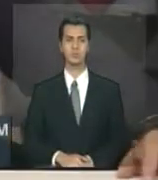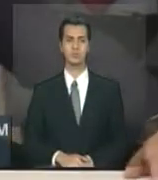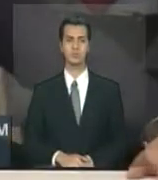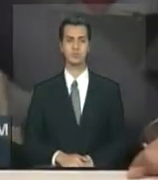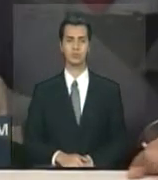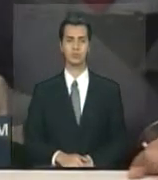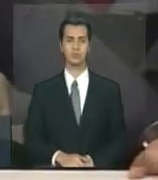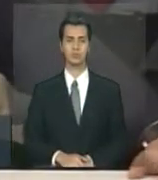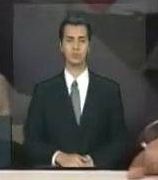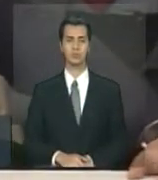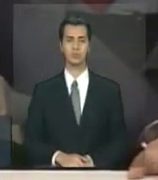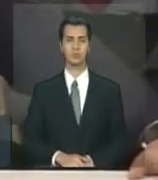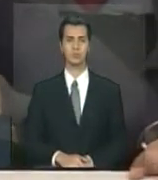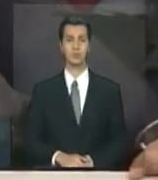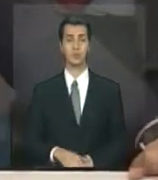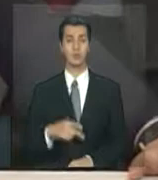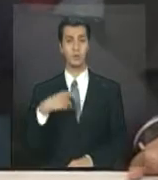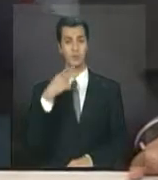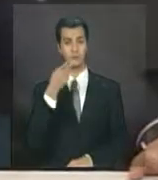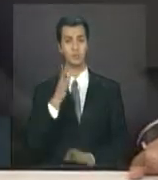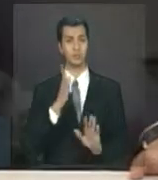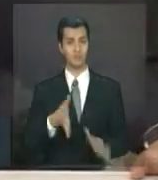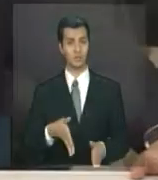Estimado. E o que eu disse que reafirmo?